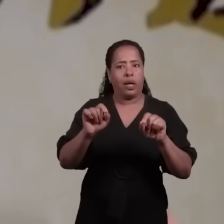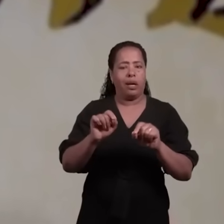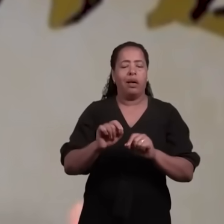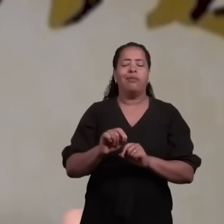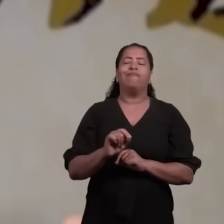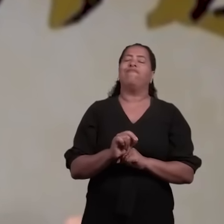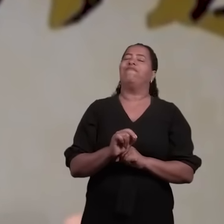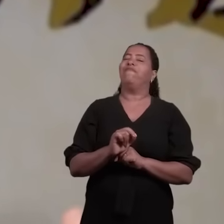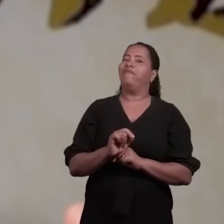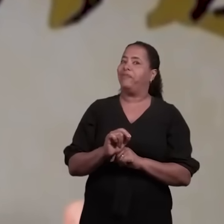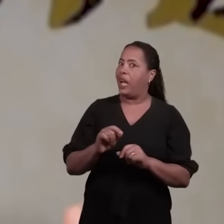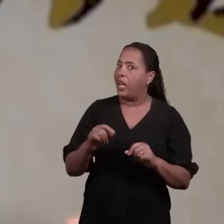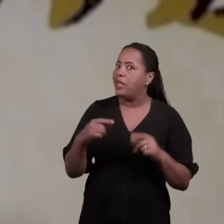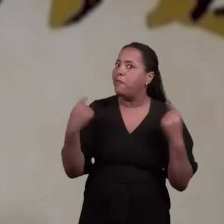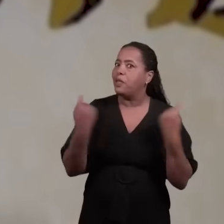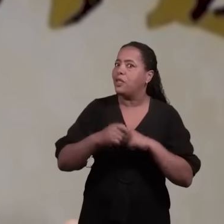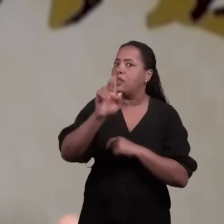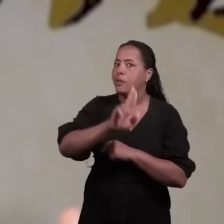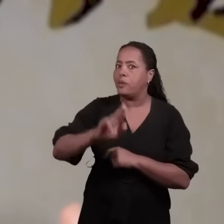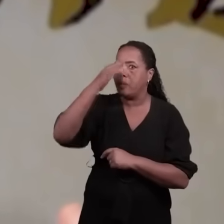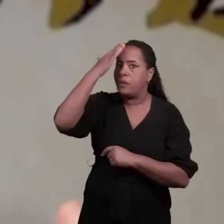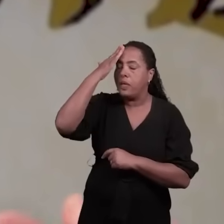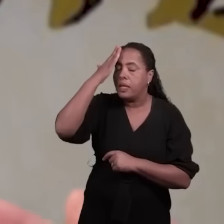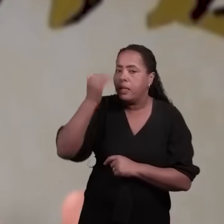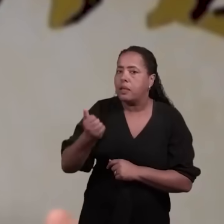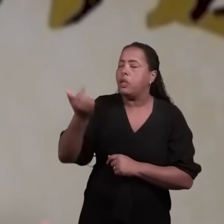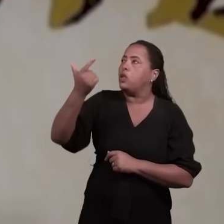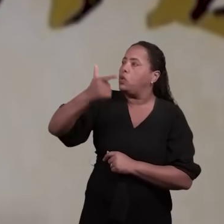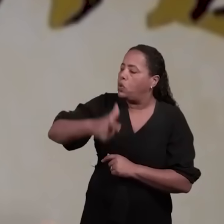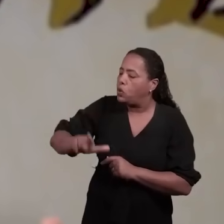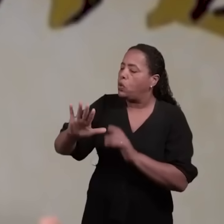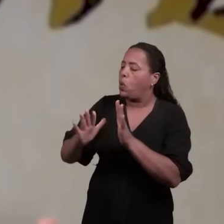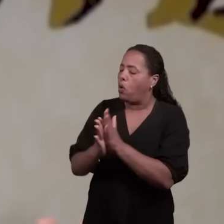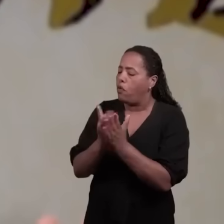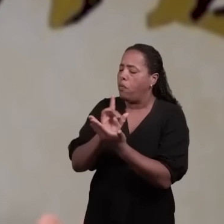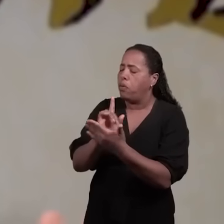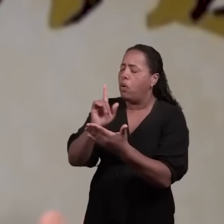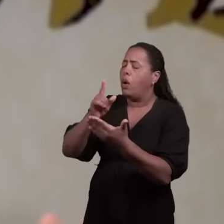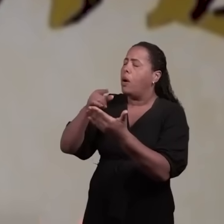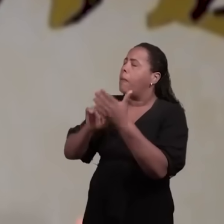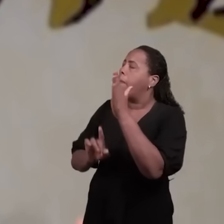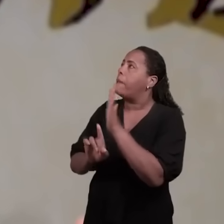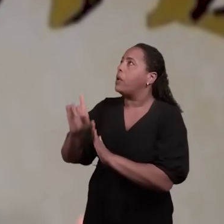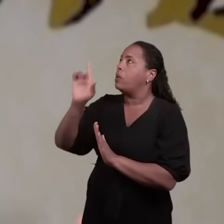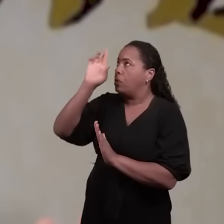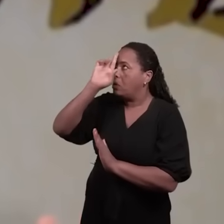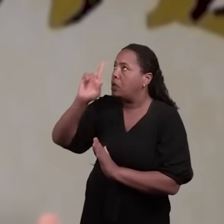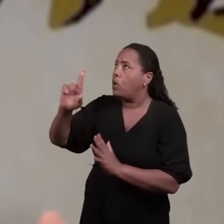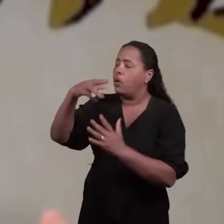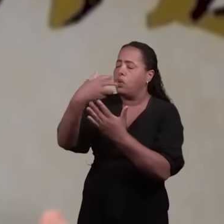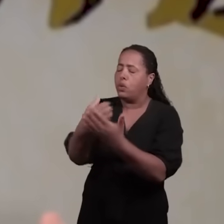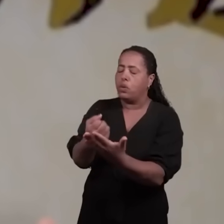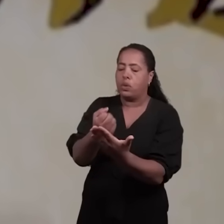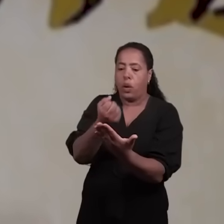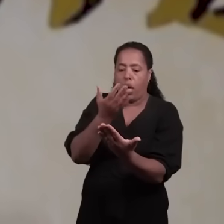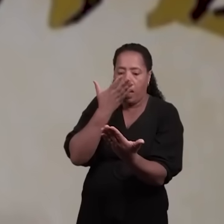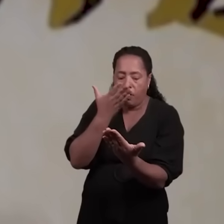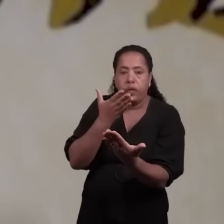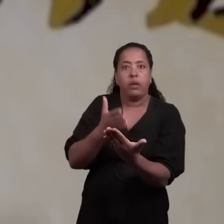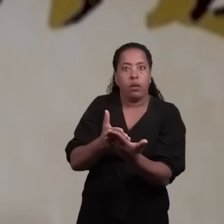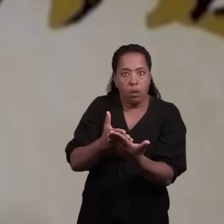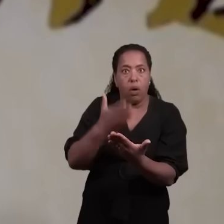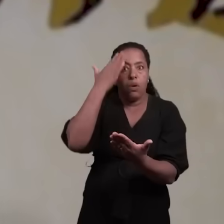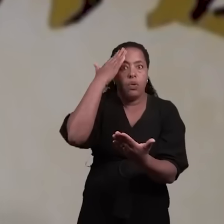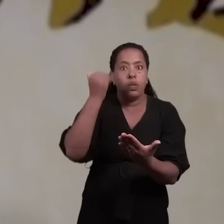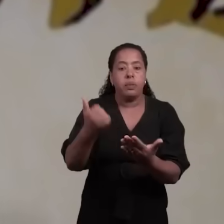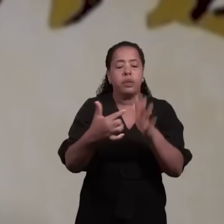da sabedoria. Voltamos diante do Senhor novamente para buscar a direção do Senhor. E ali o Senhor, então, deu a revelação na